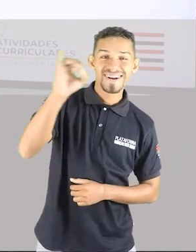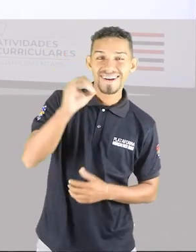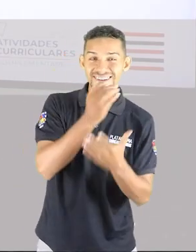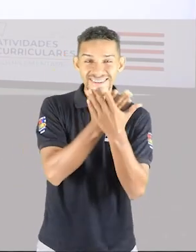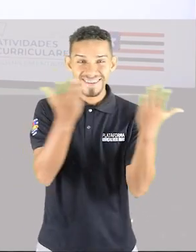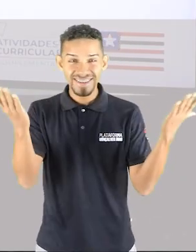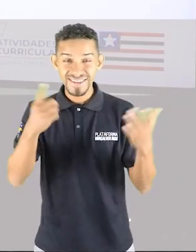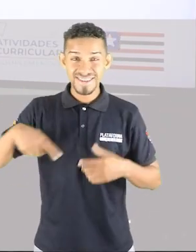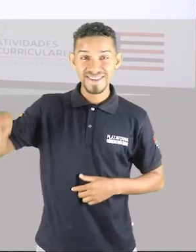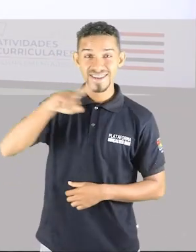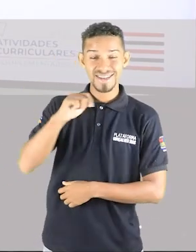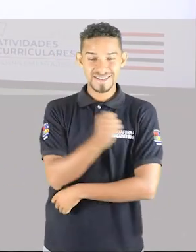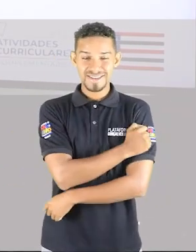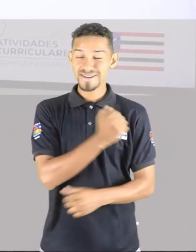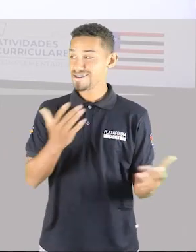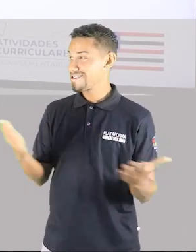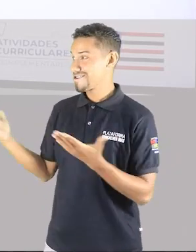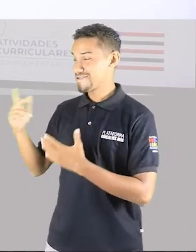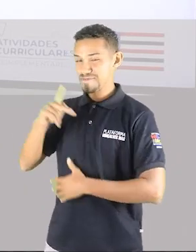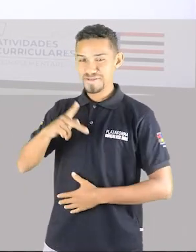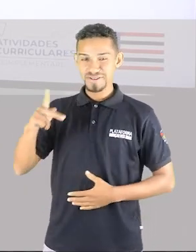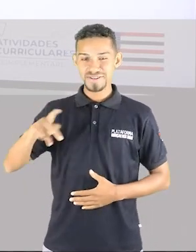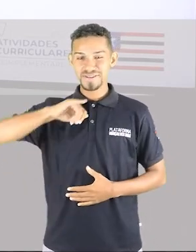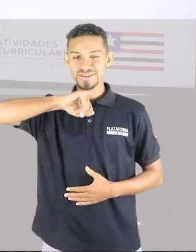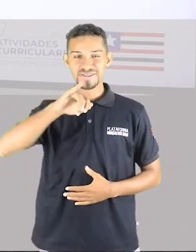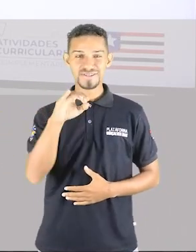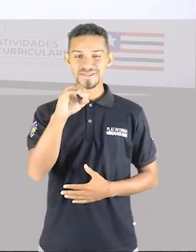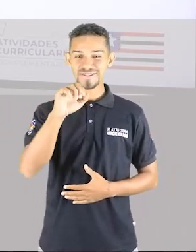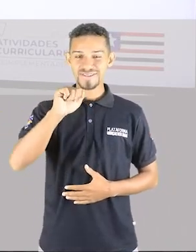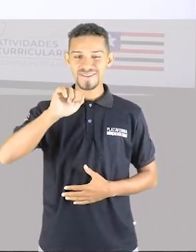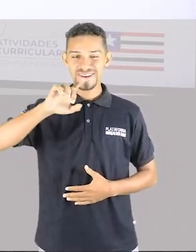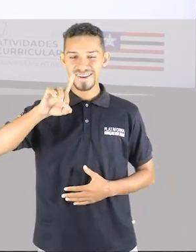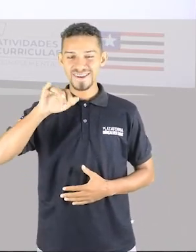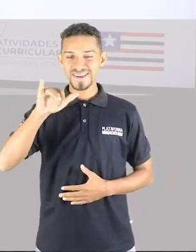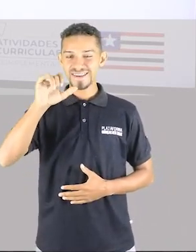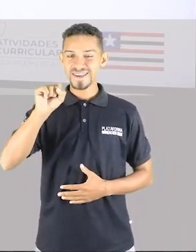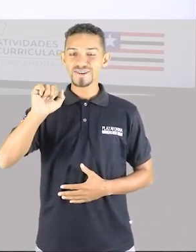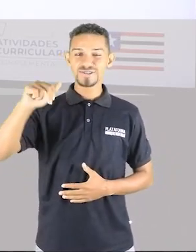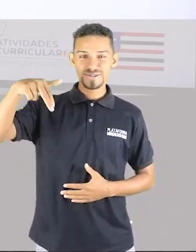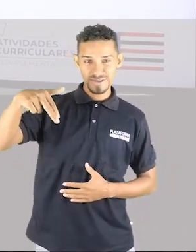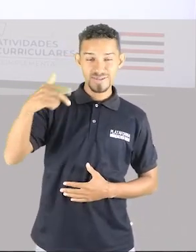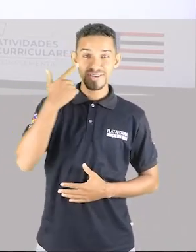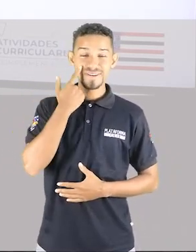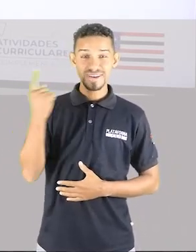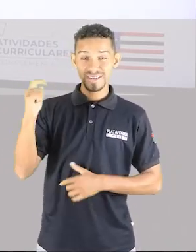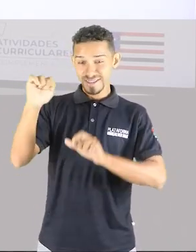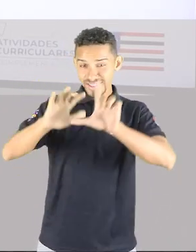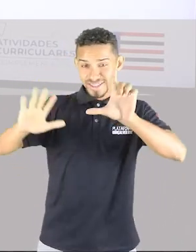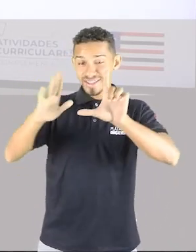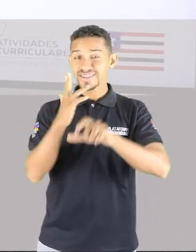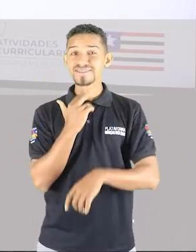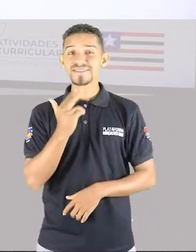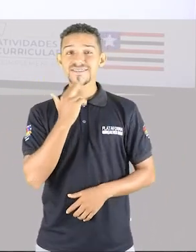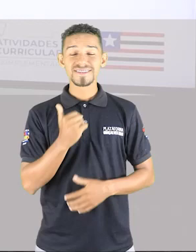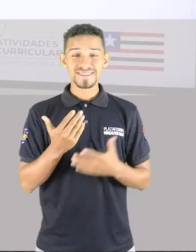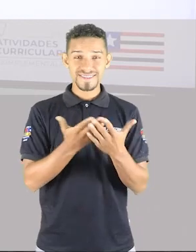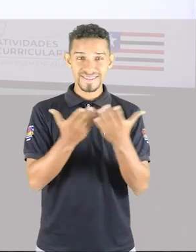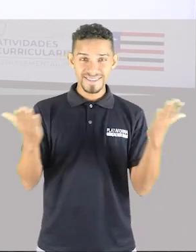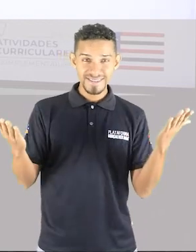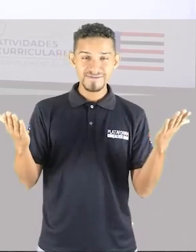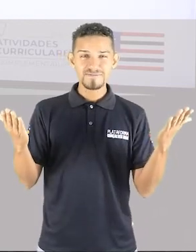fala galerinha aqui é o professor Joadson professor da plataforma Gonçalves Dias em mais uma aula